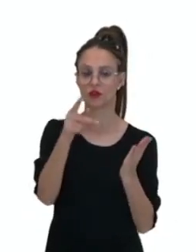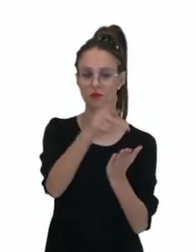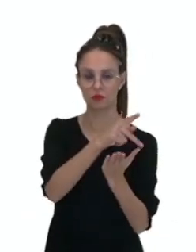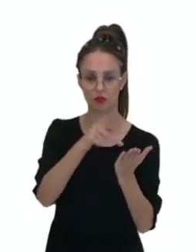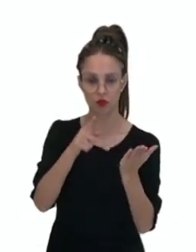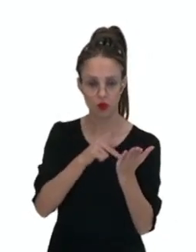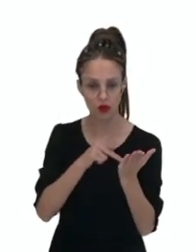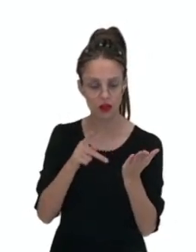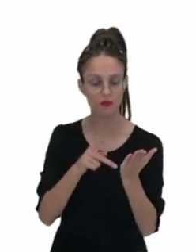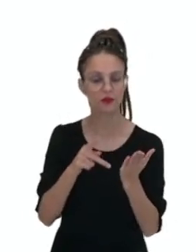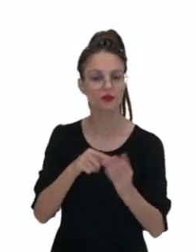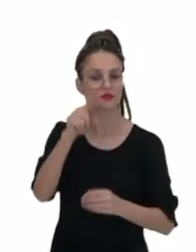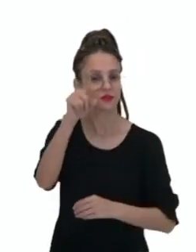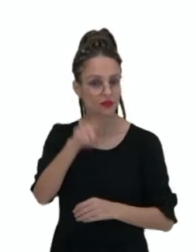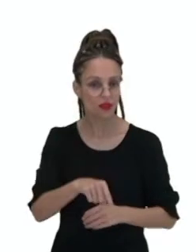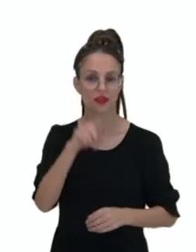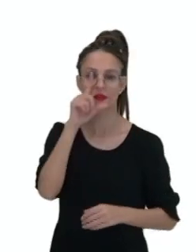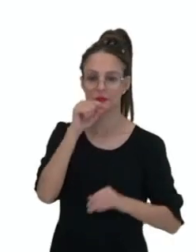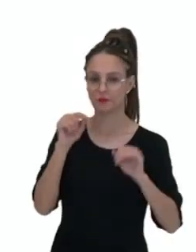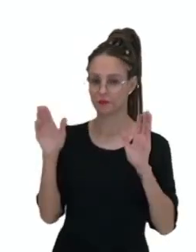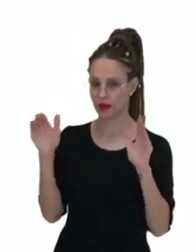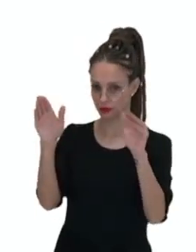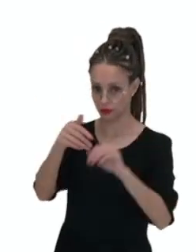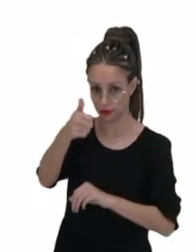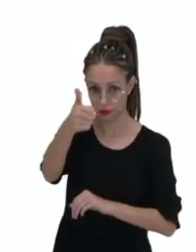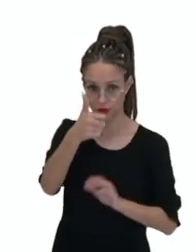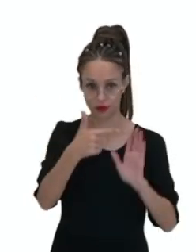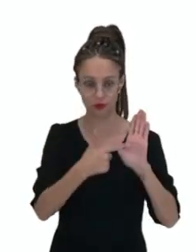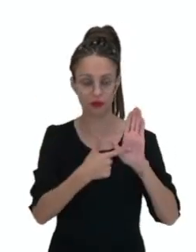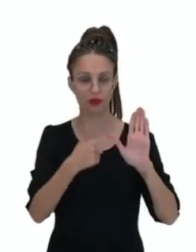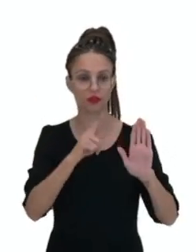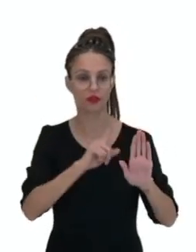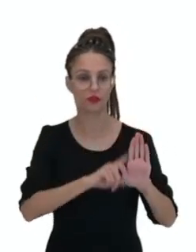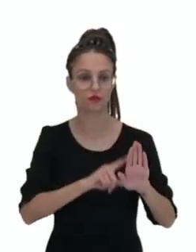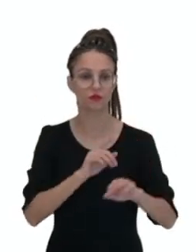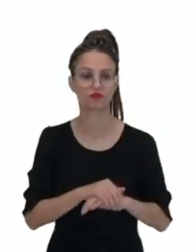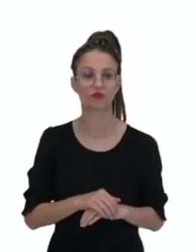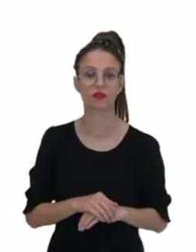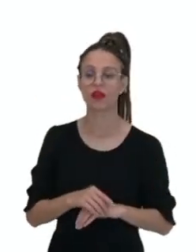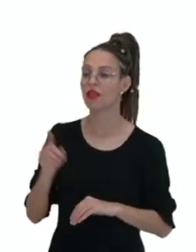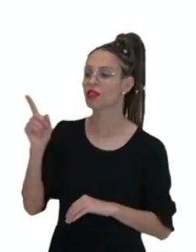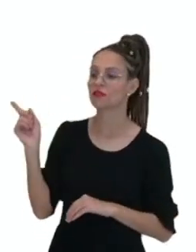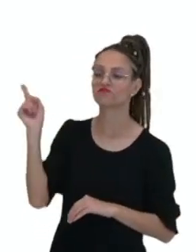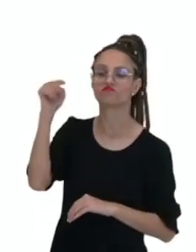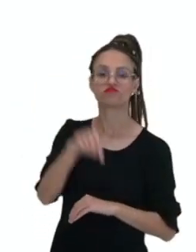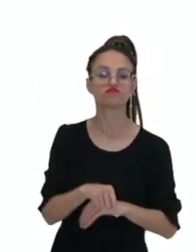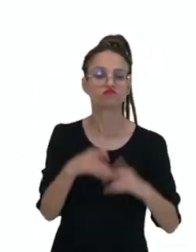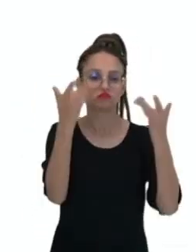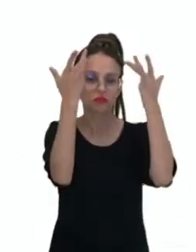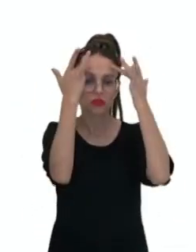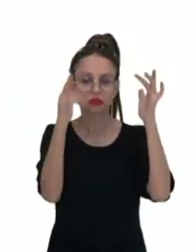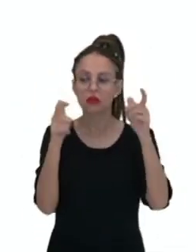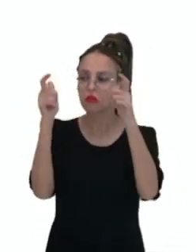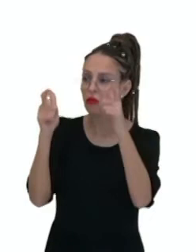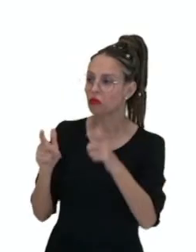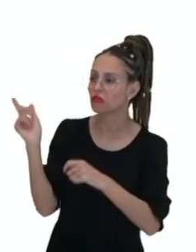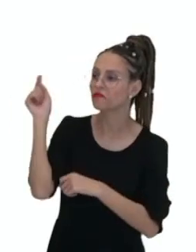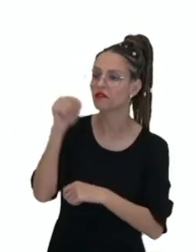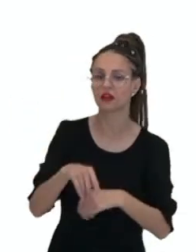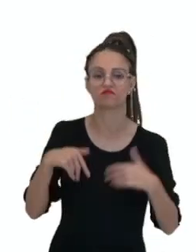poemas são pássaros. Primeira metáfora. Que chegam não se sabem de onde nem pousam. Então daí